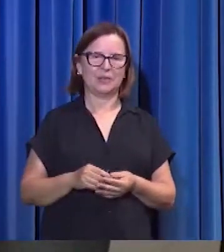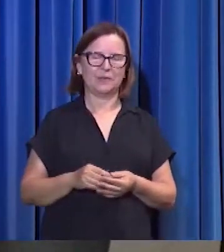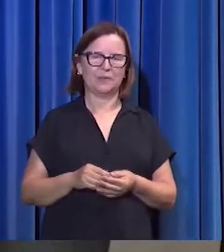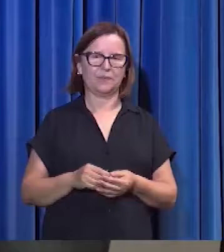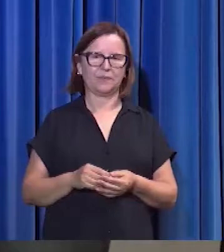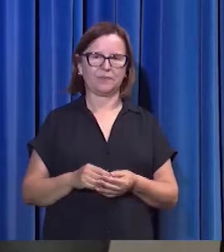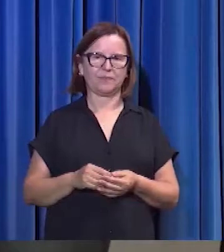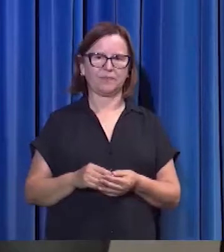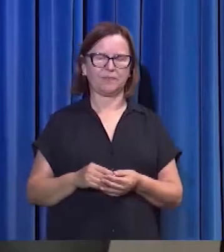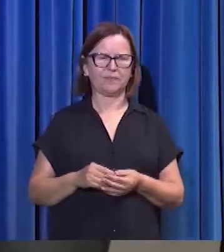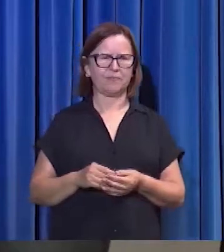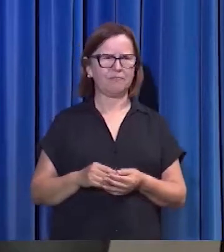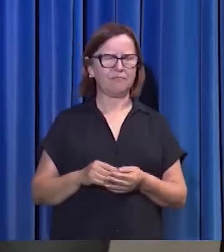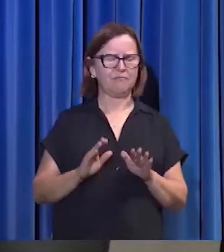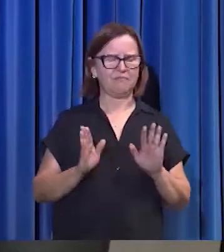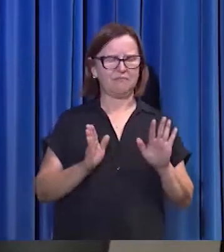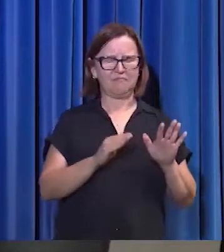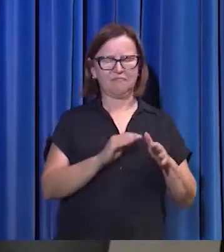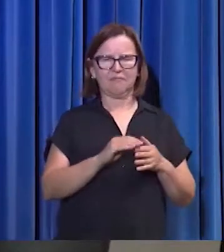Certa ocasião,